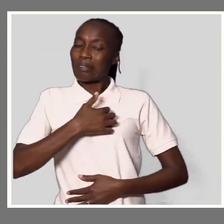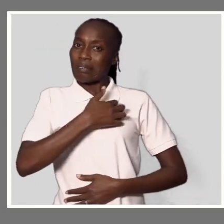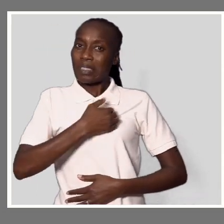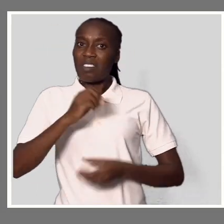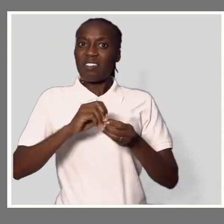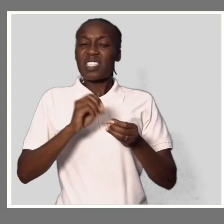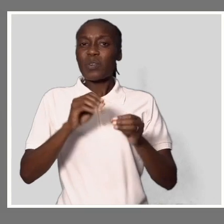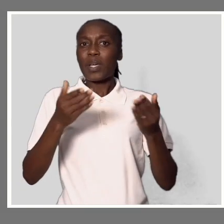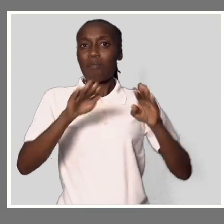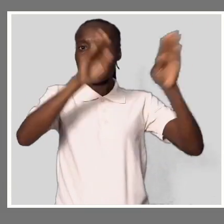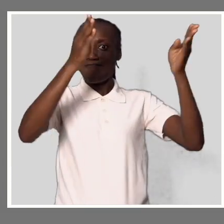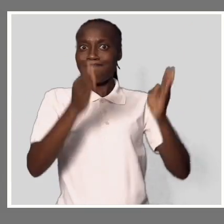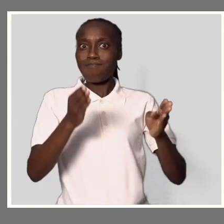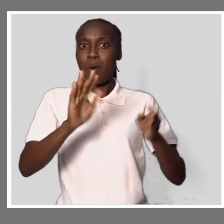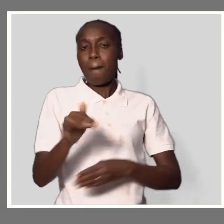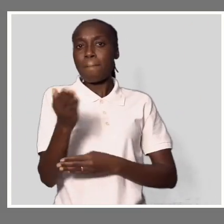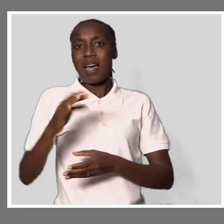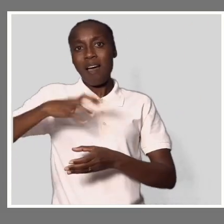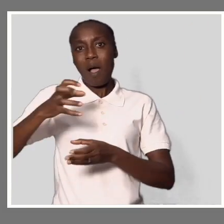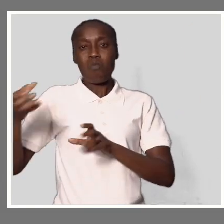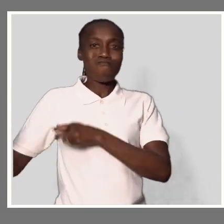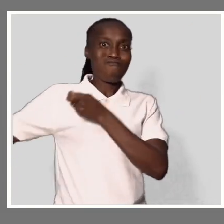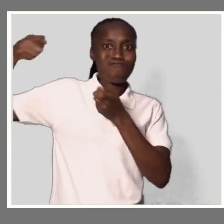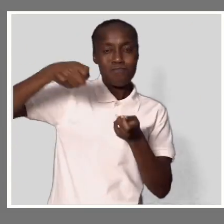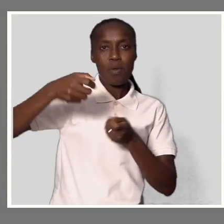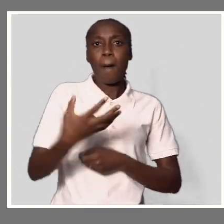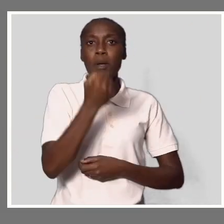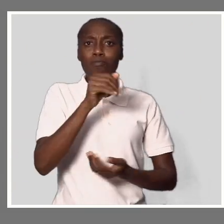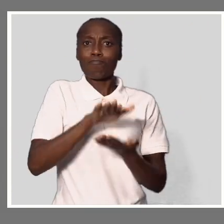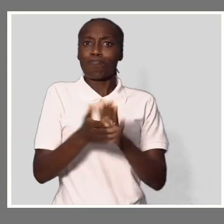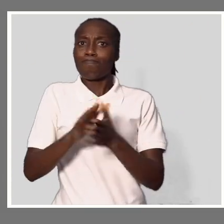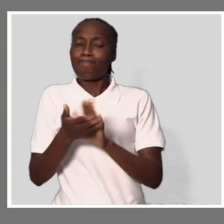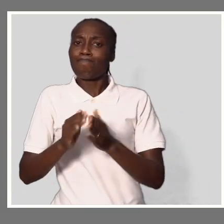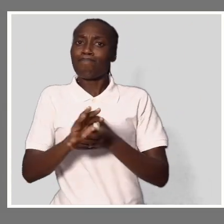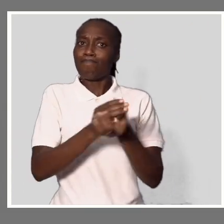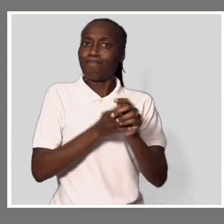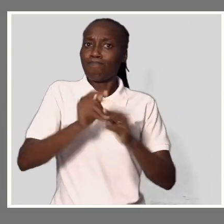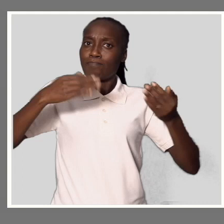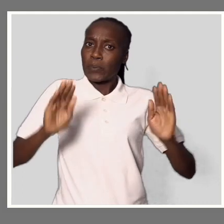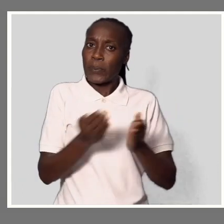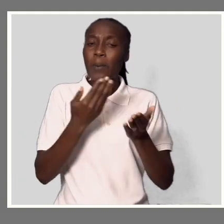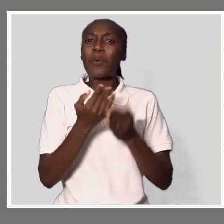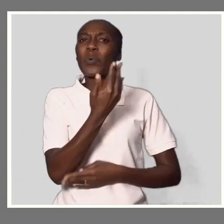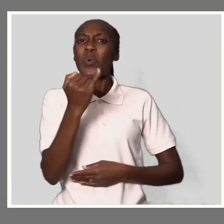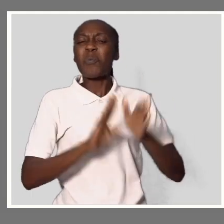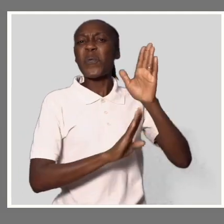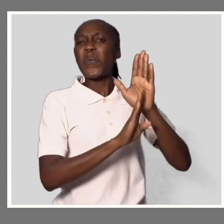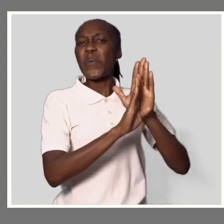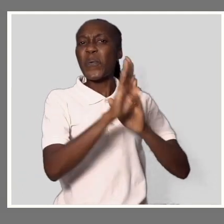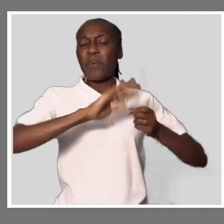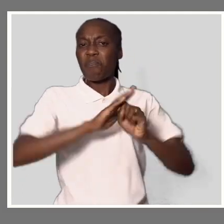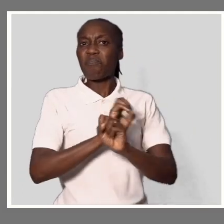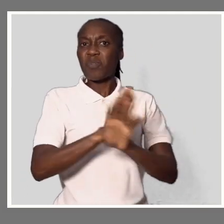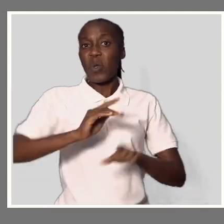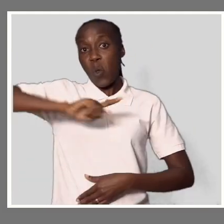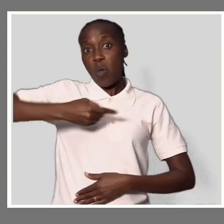governo que abasteça a água, pode ser através de tanques, para que combatemos o novo coronavírus numa altura em que os